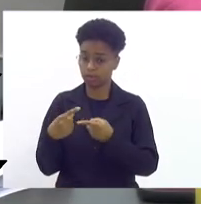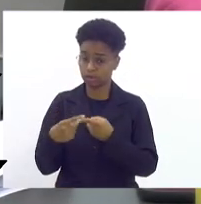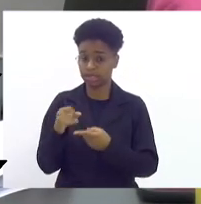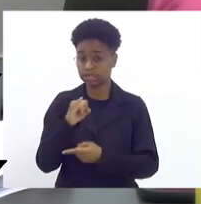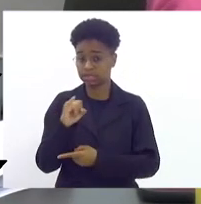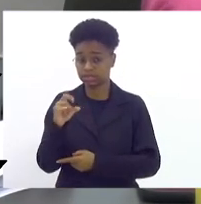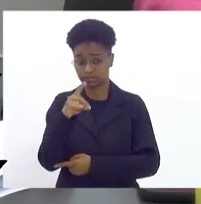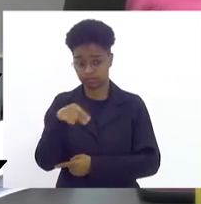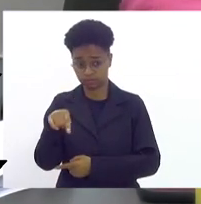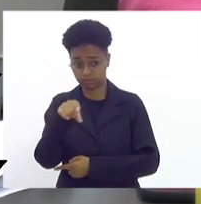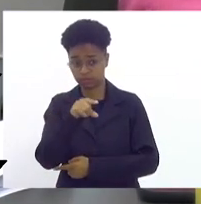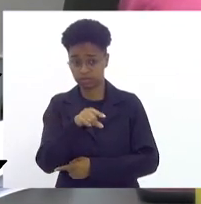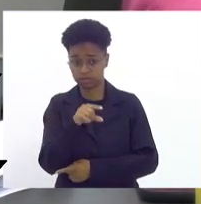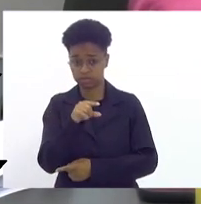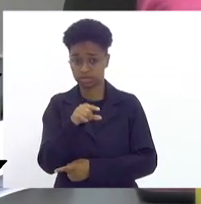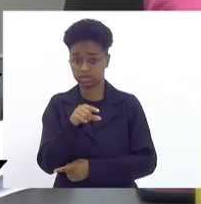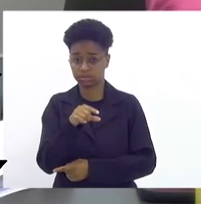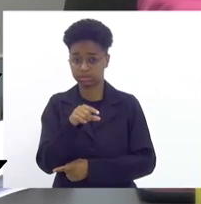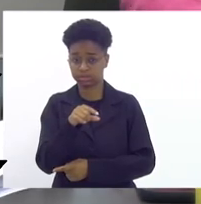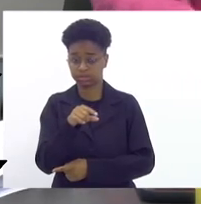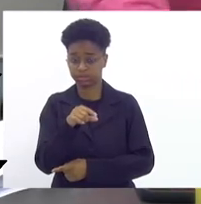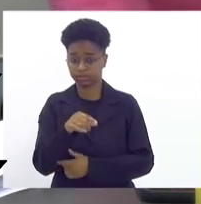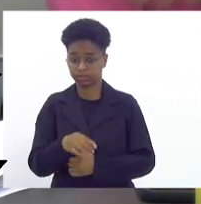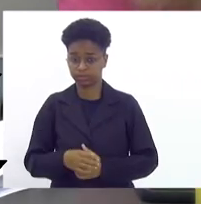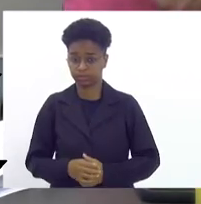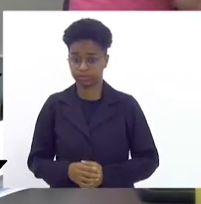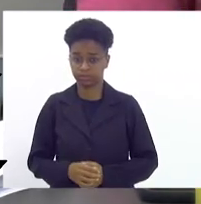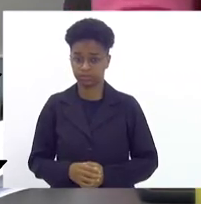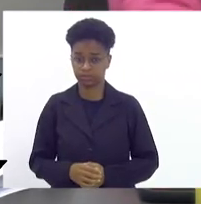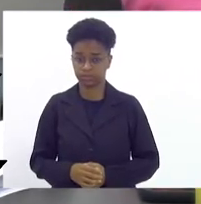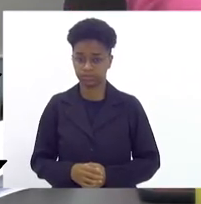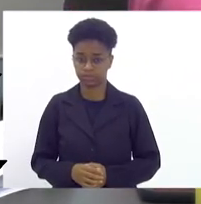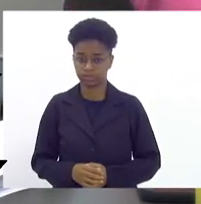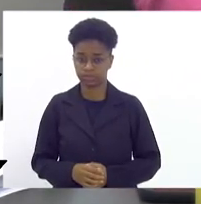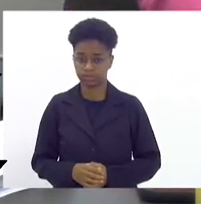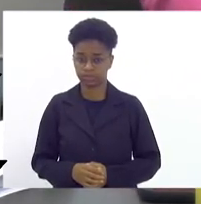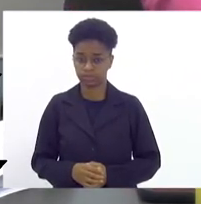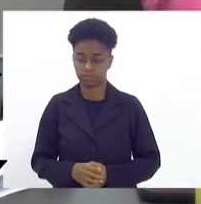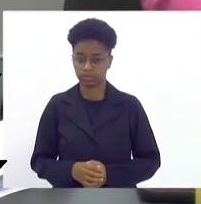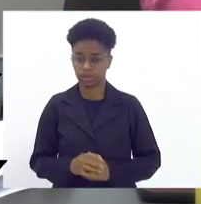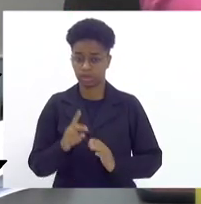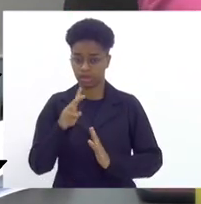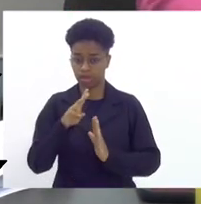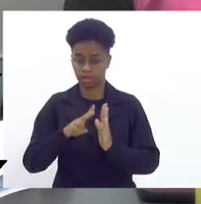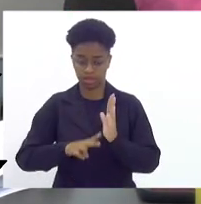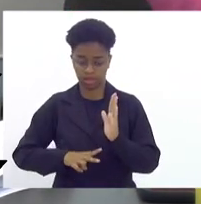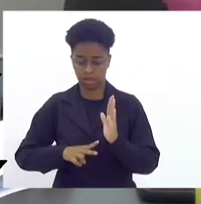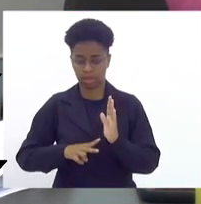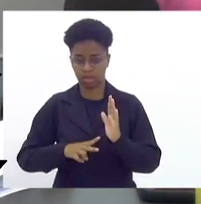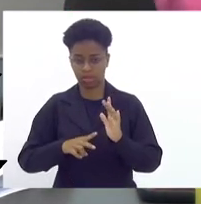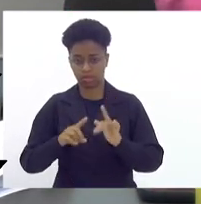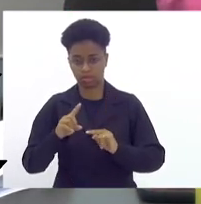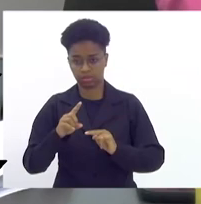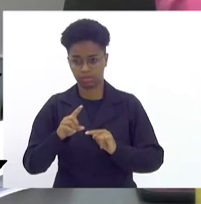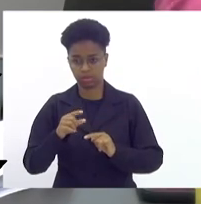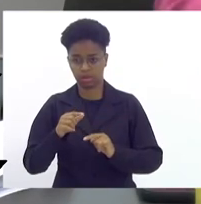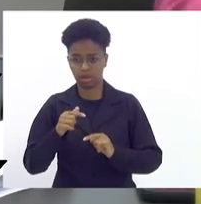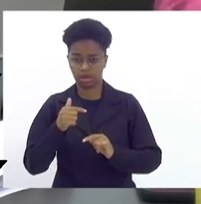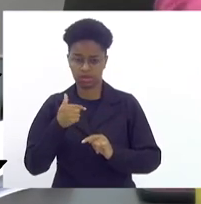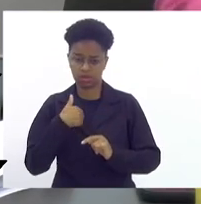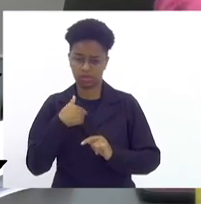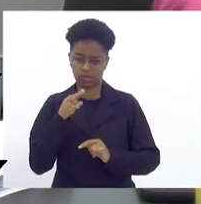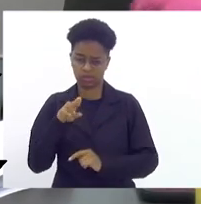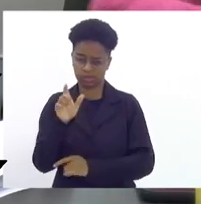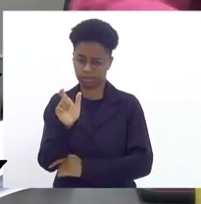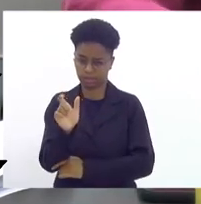debruçar sobre o substitutivo, deixa eu botar um